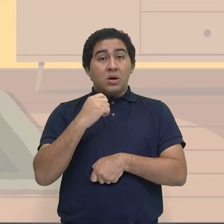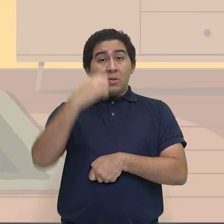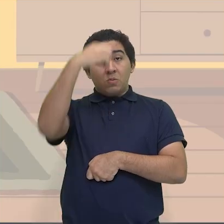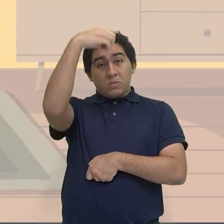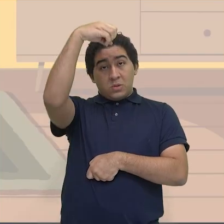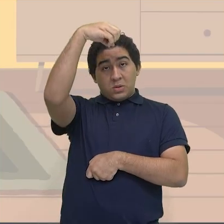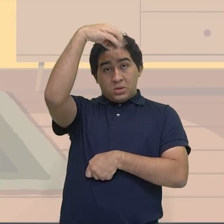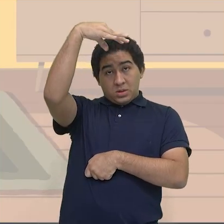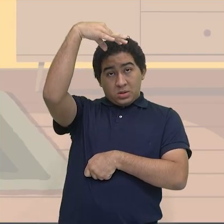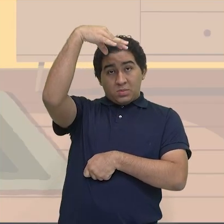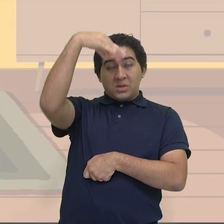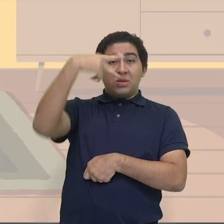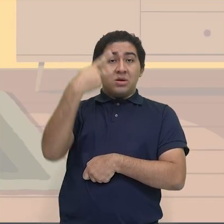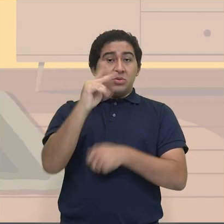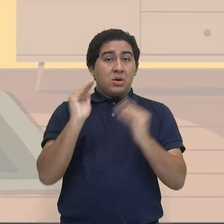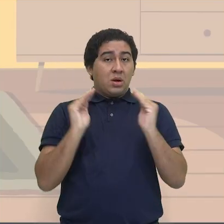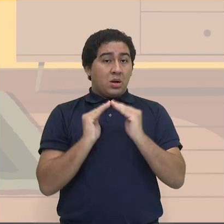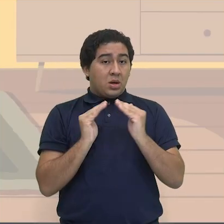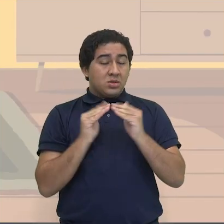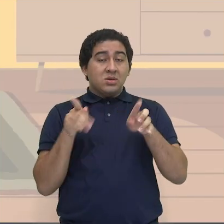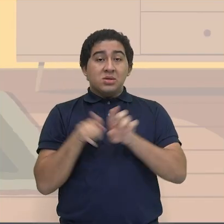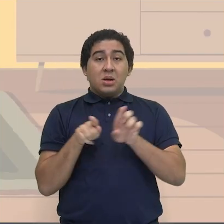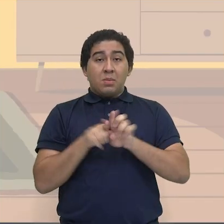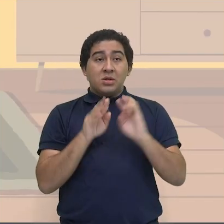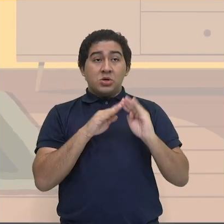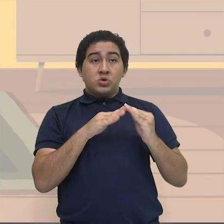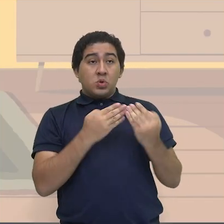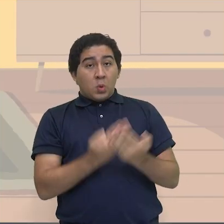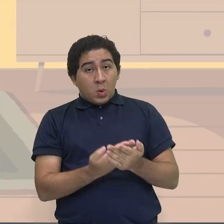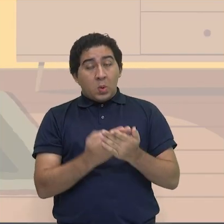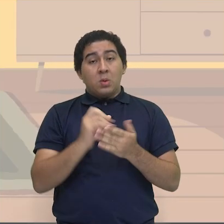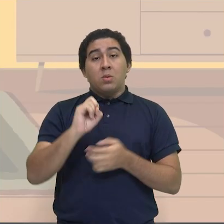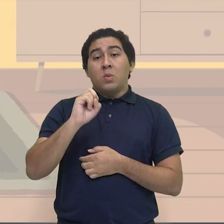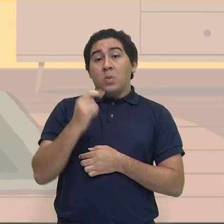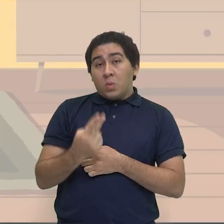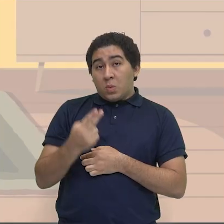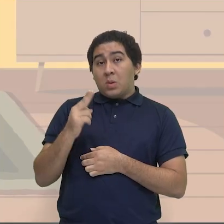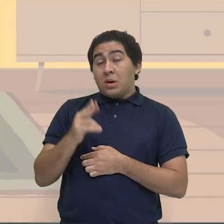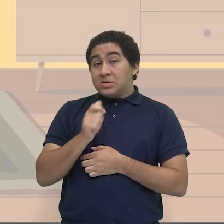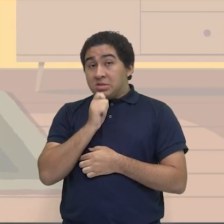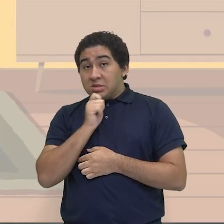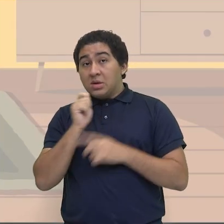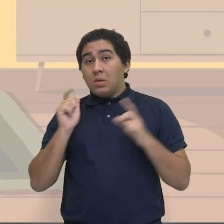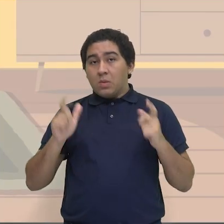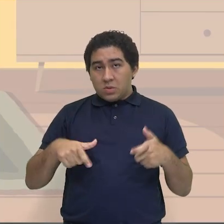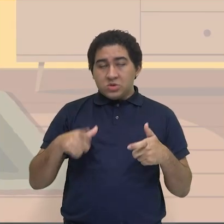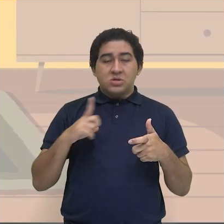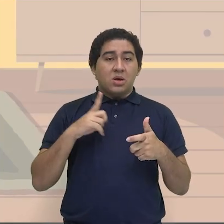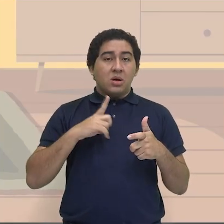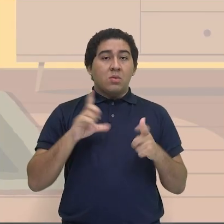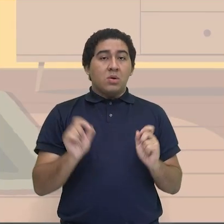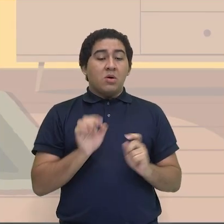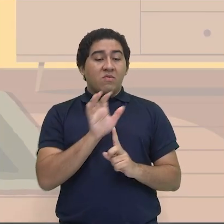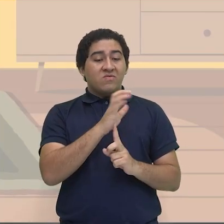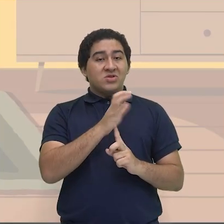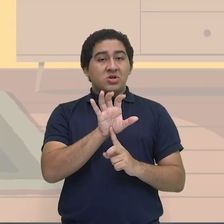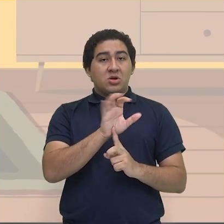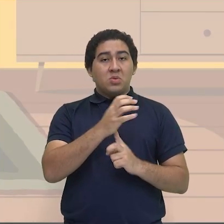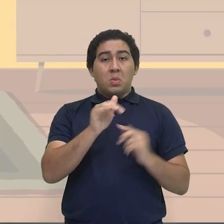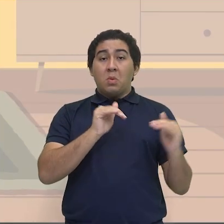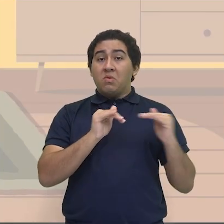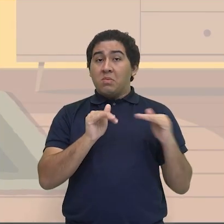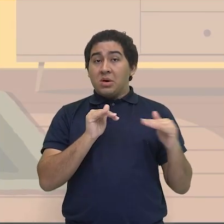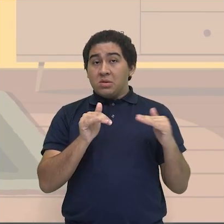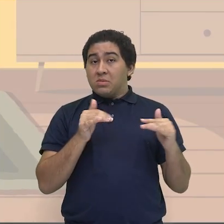de sua casa, da escola, ou até mesmo faz o ventilador girar? Esse